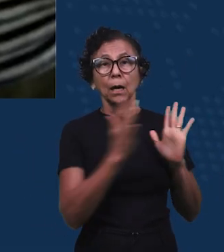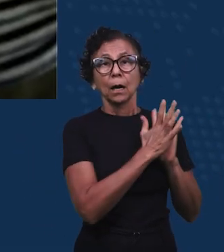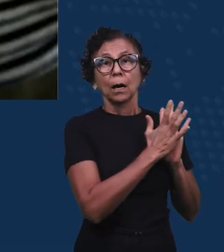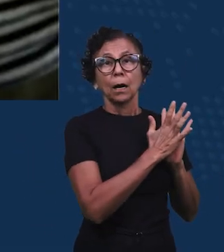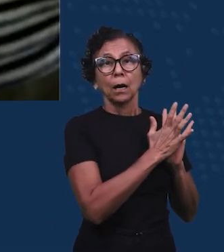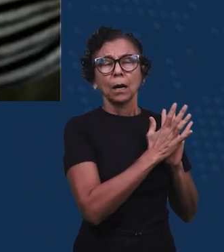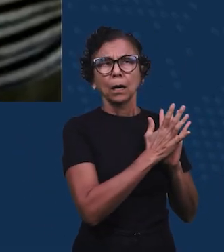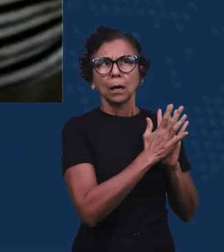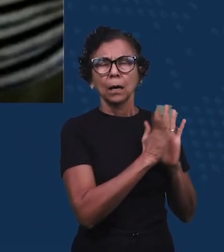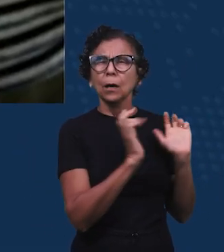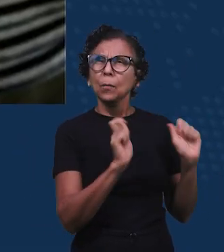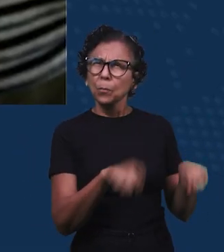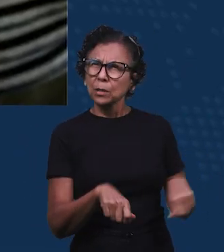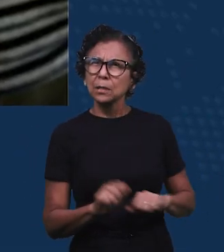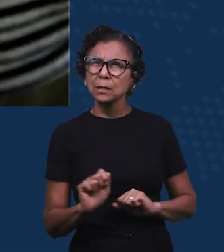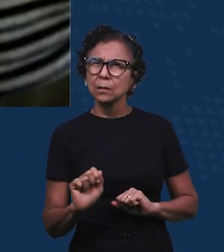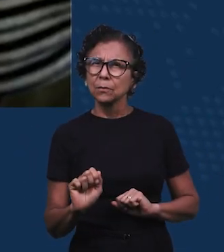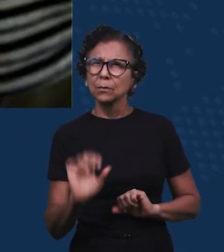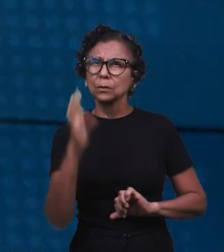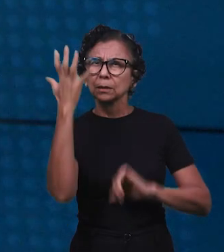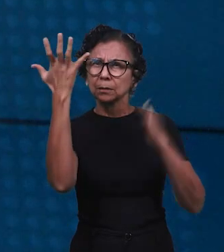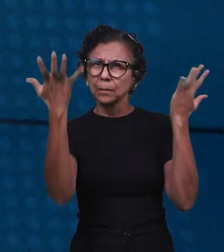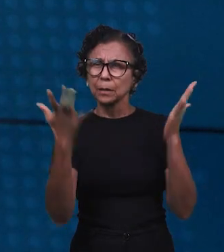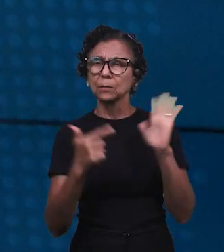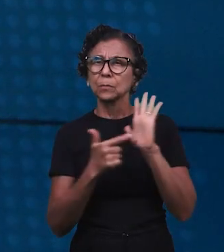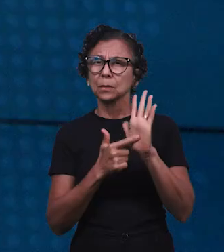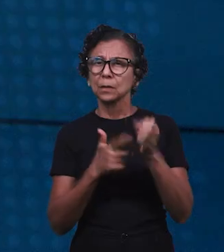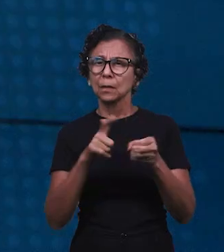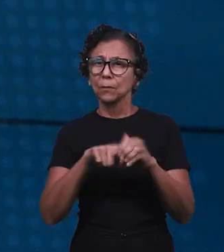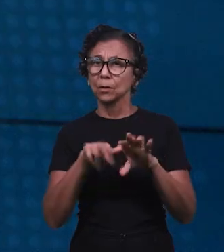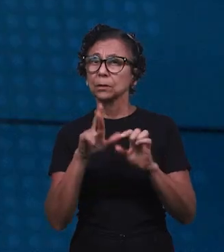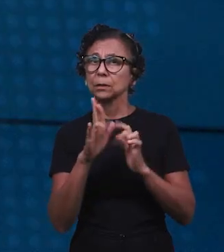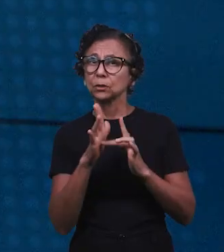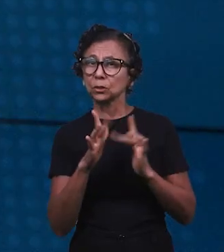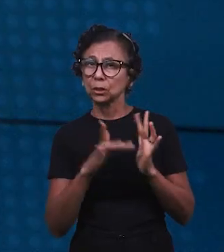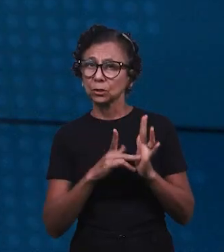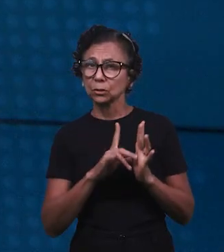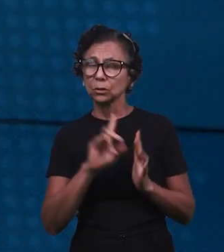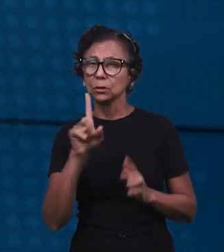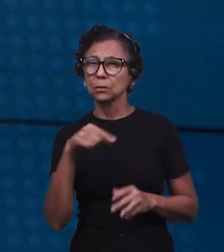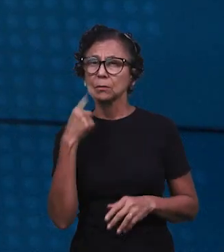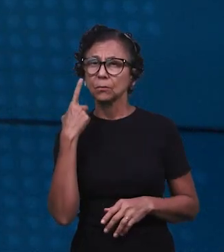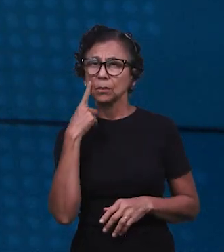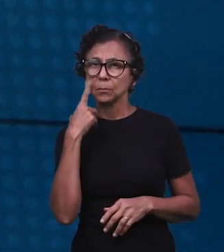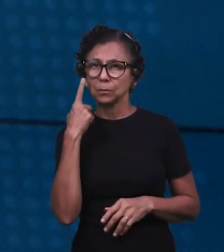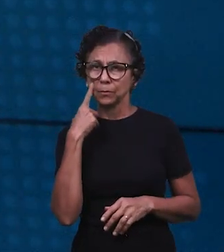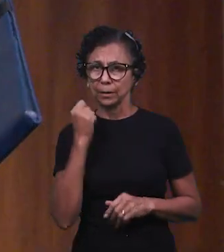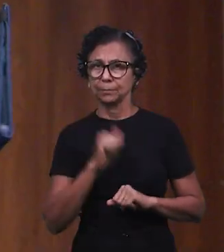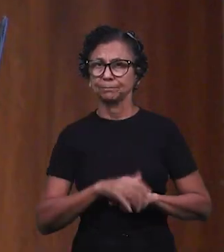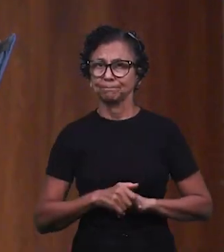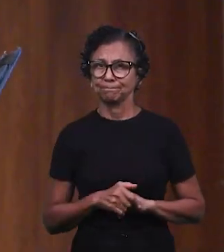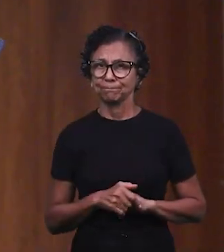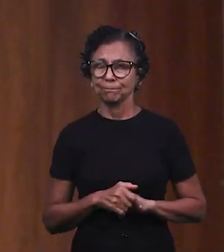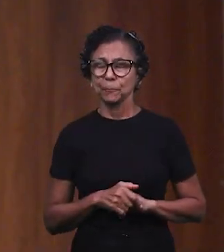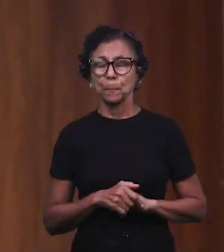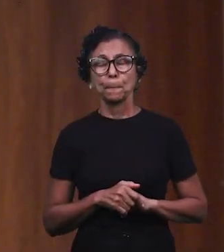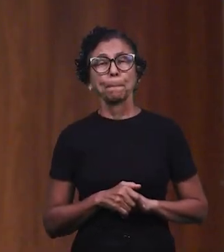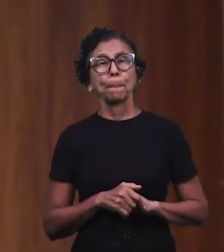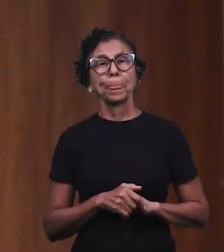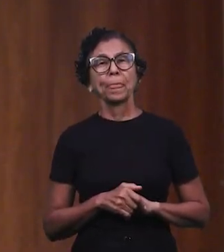um sinal relacionado à volta de Jesus? Vamos discutir essas questões ao longo do programa.